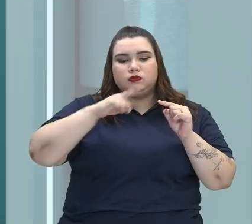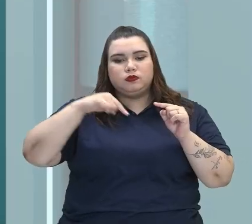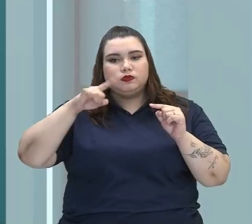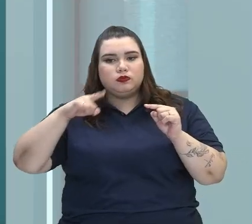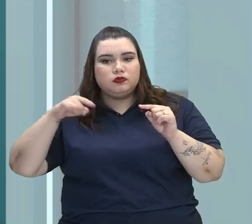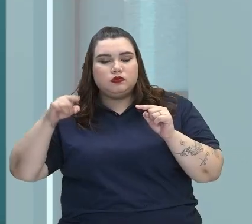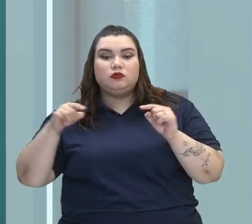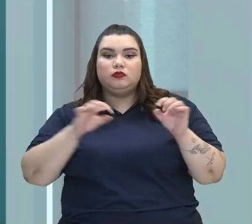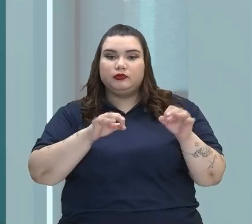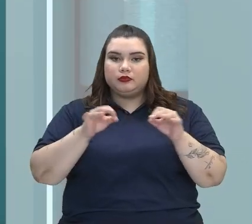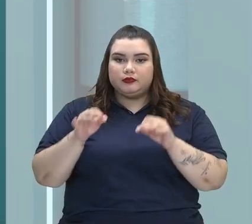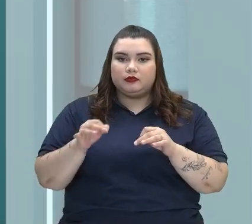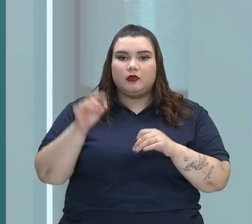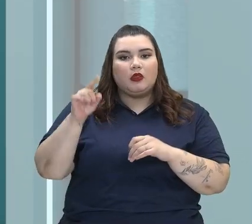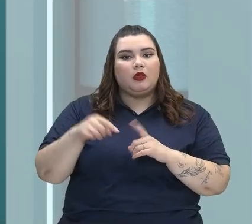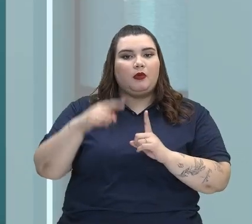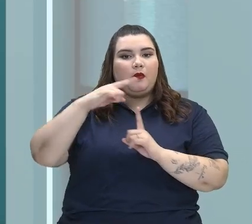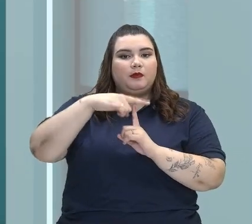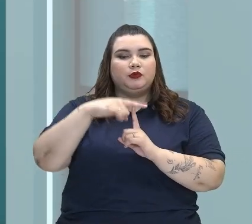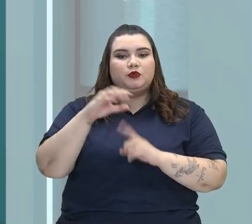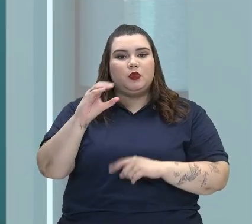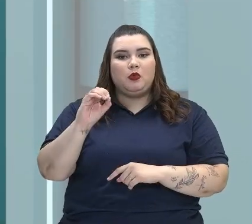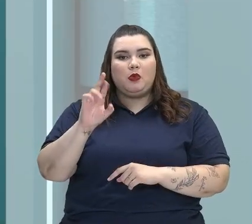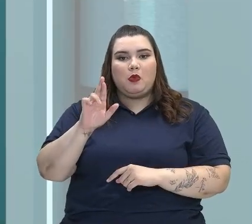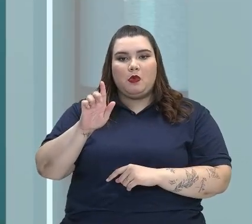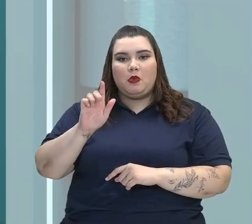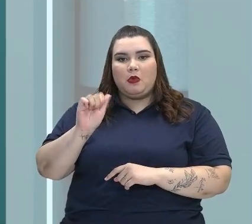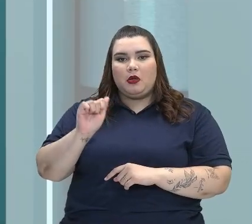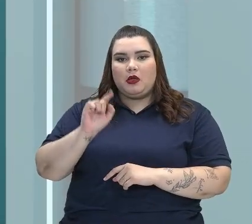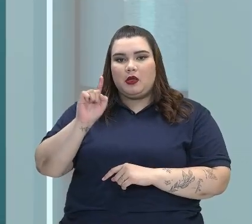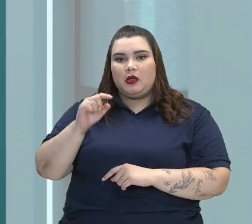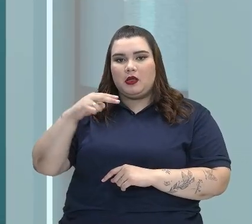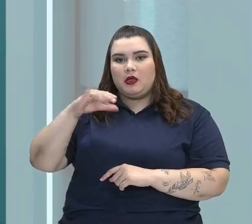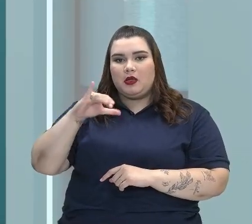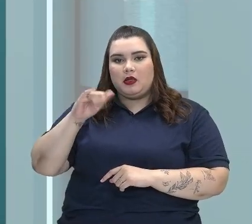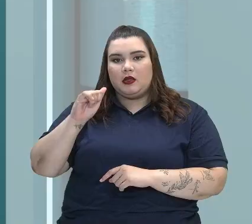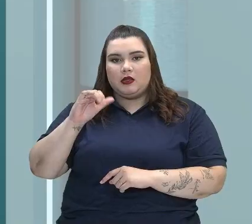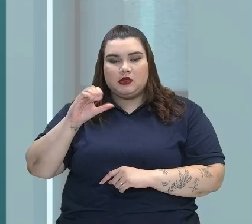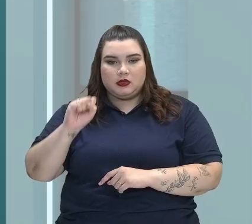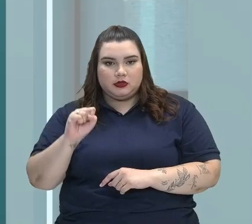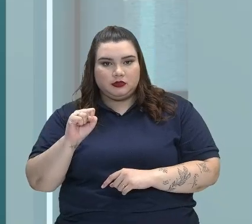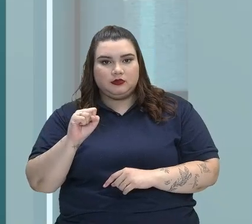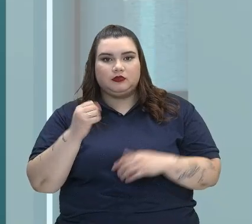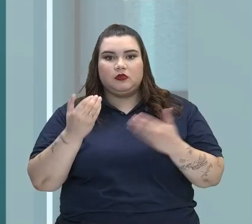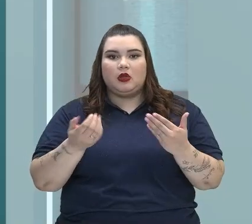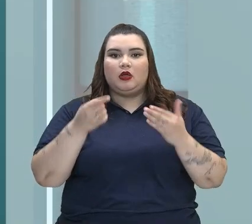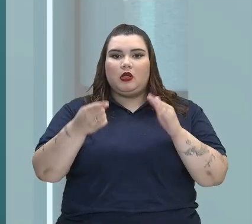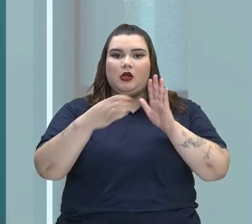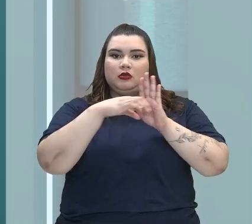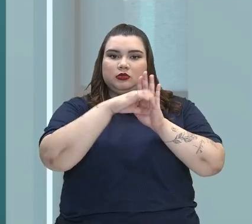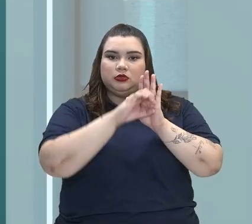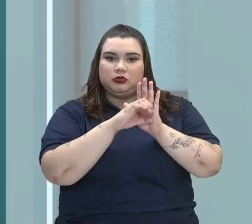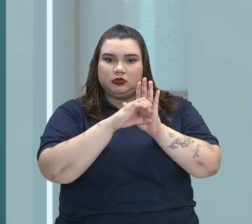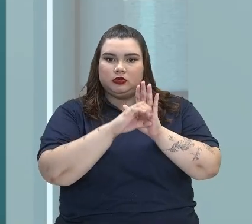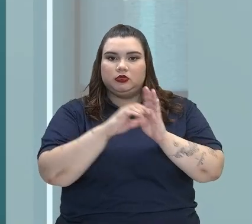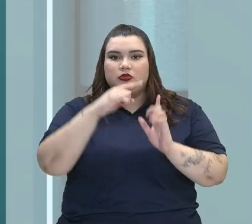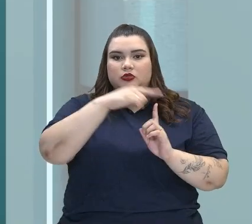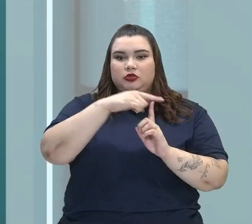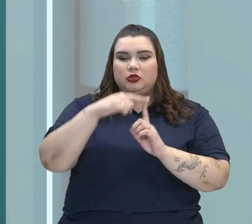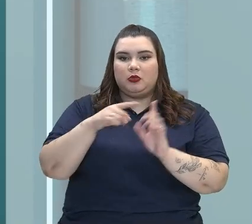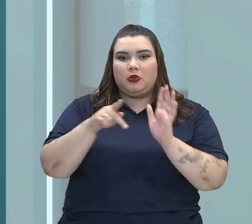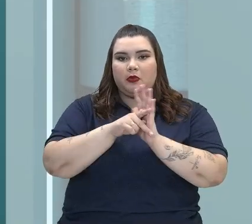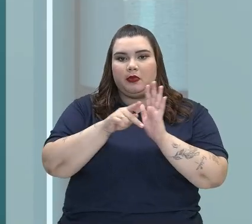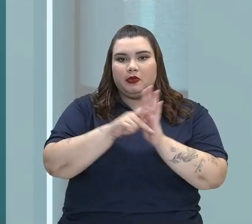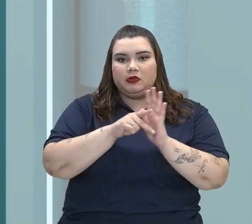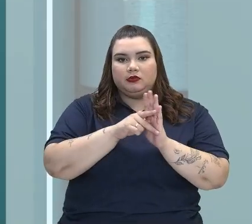é verdade? Que são as formas orgânicas. Vamos ver? Então, esse conceito de formas orgânicas,